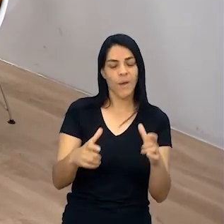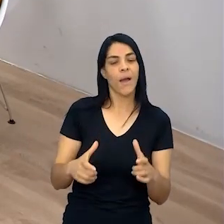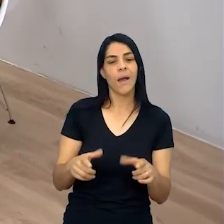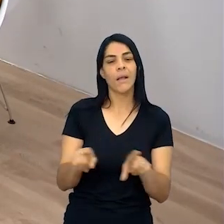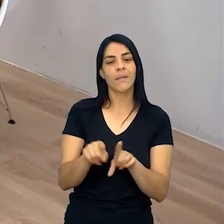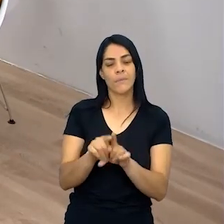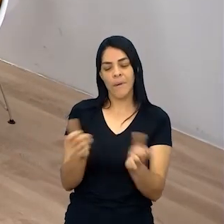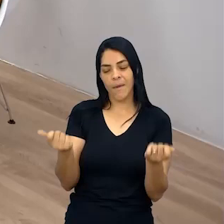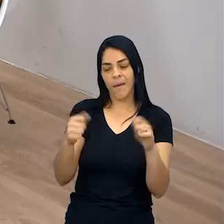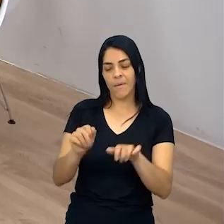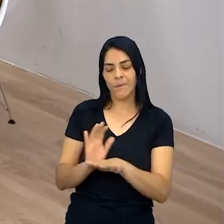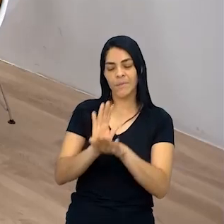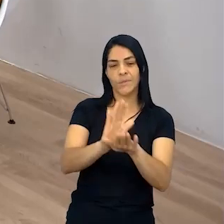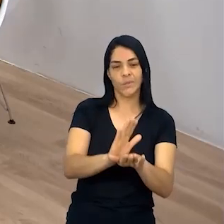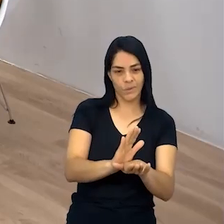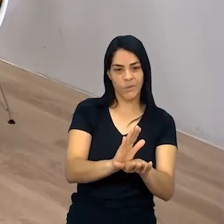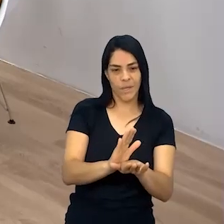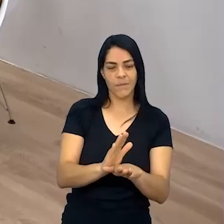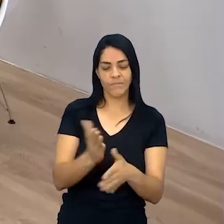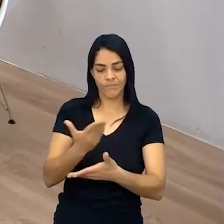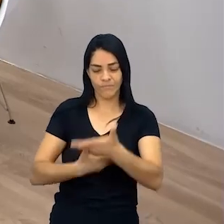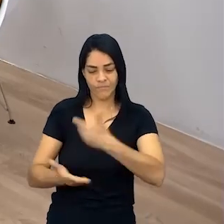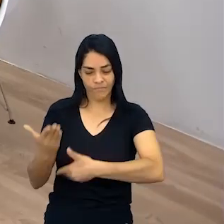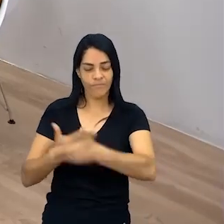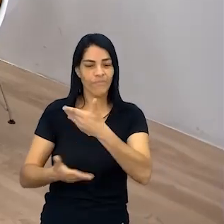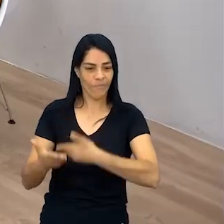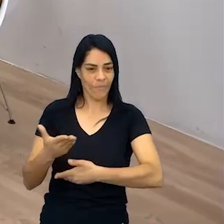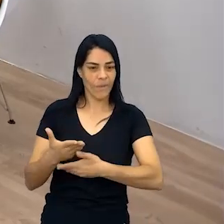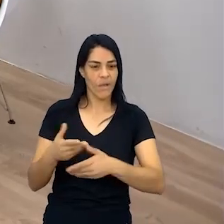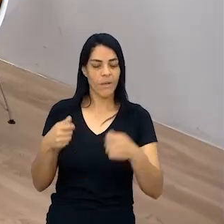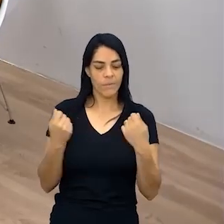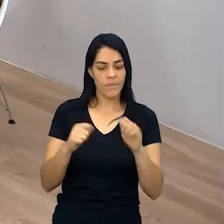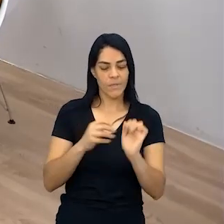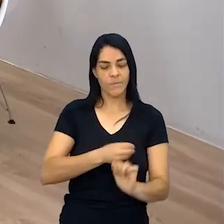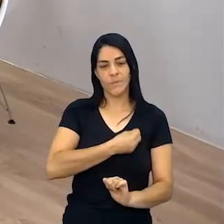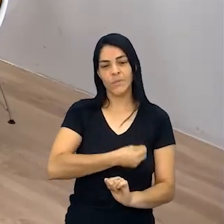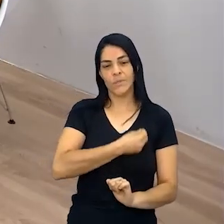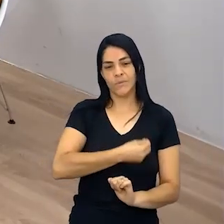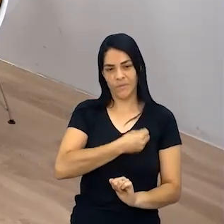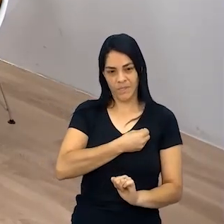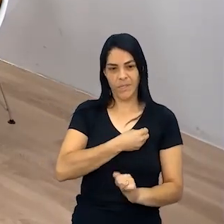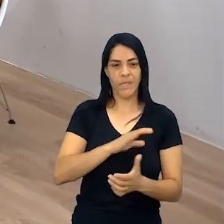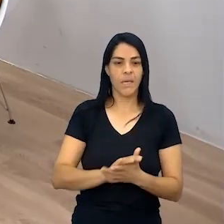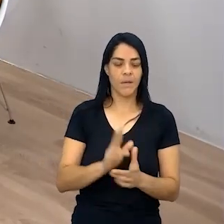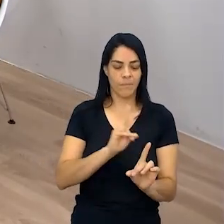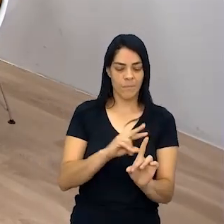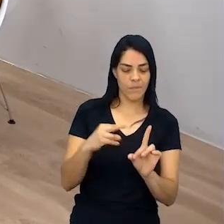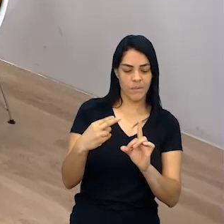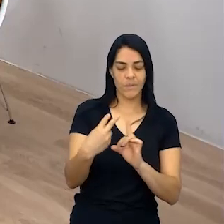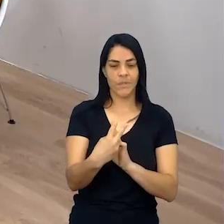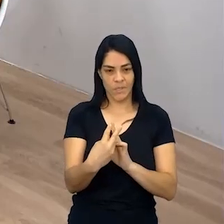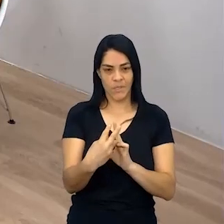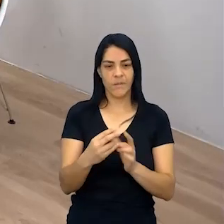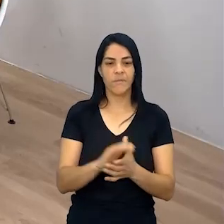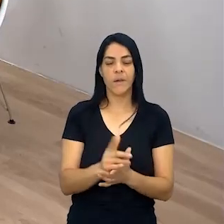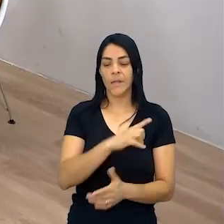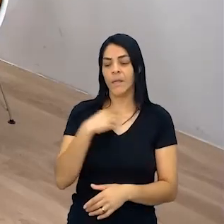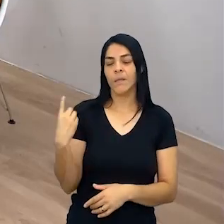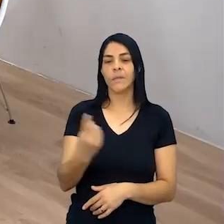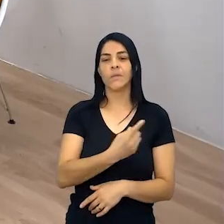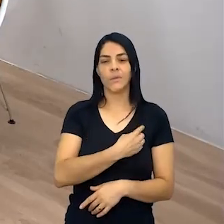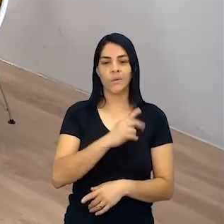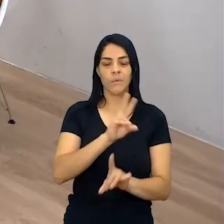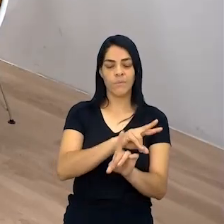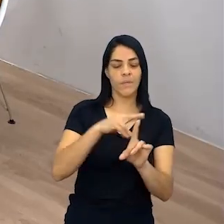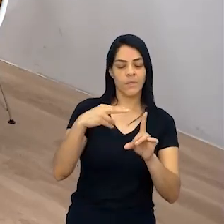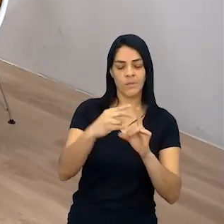para essa condição? E a gente, por que não vivenciar? Né? Vivenciar a partir da perspectiva dela, da nossa perspectiva, da perspectiva local, de